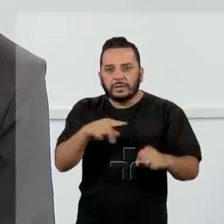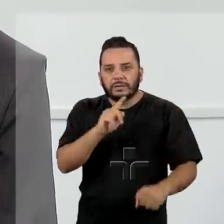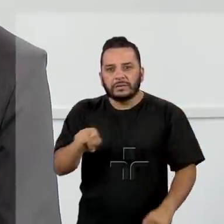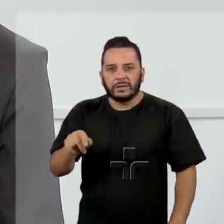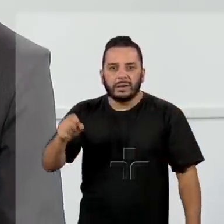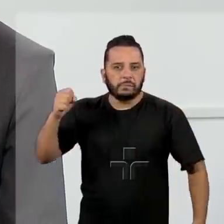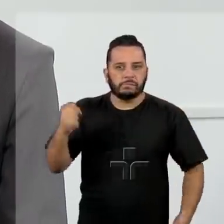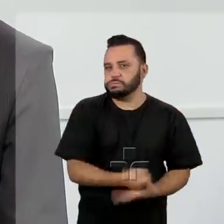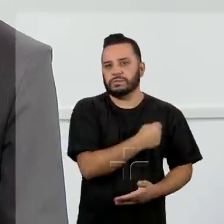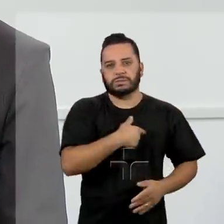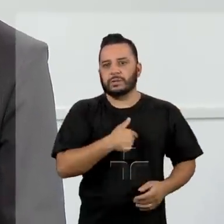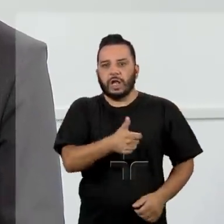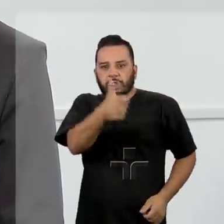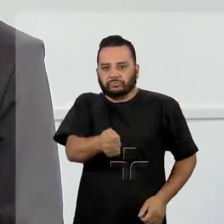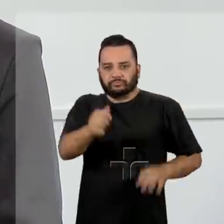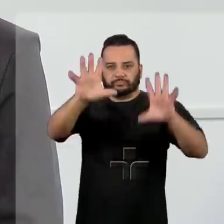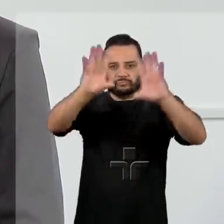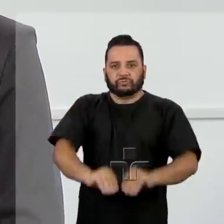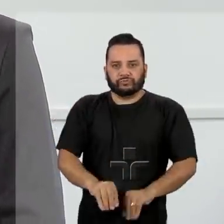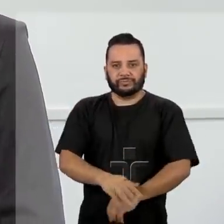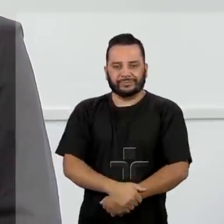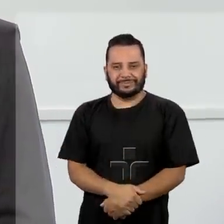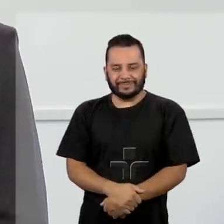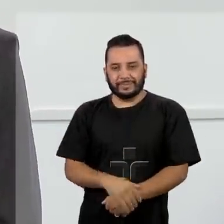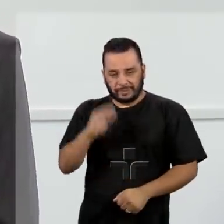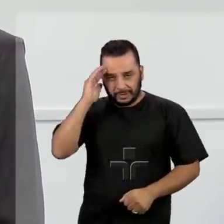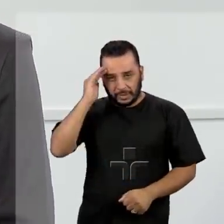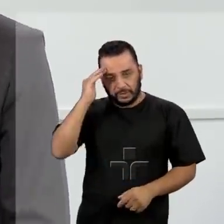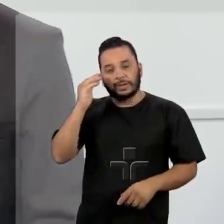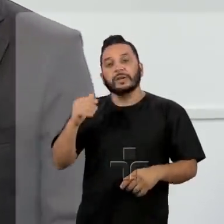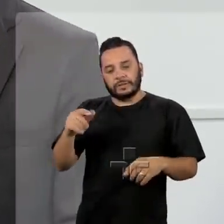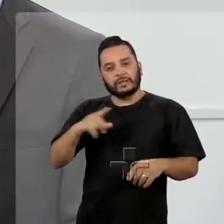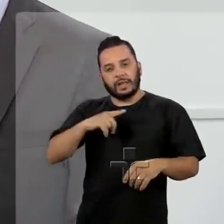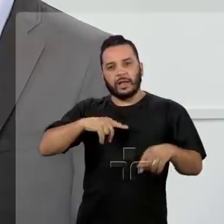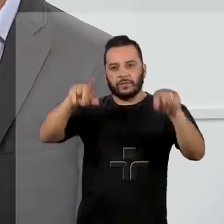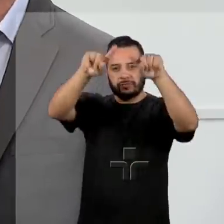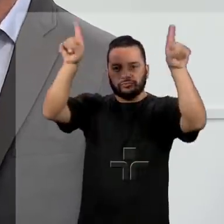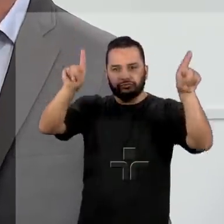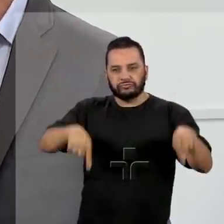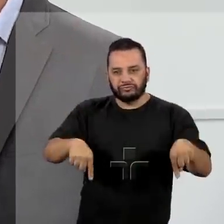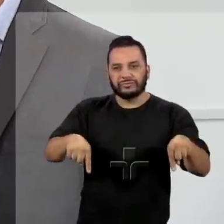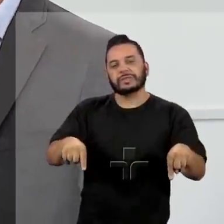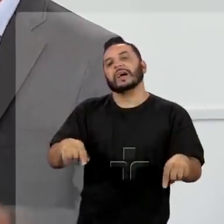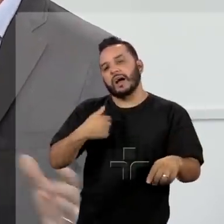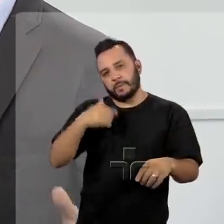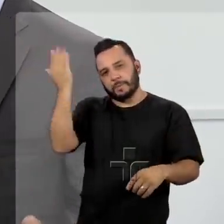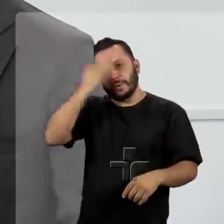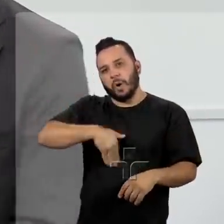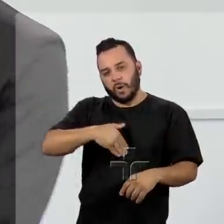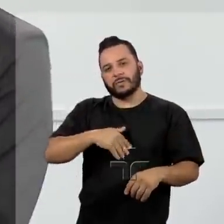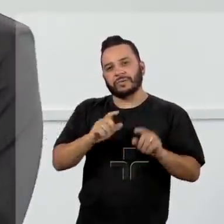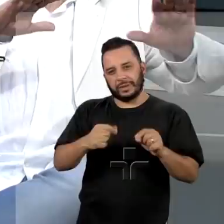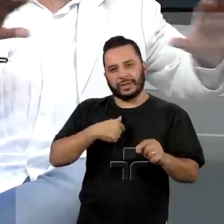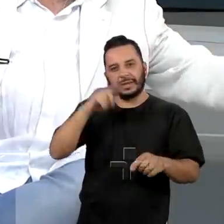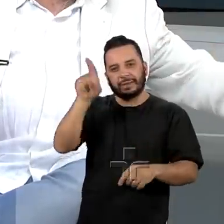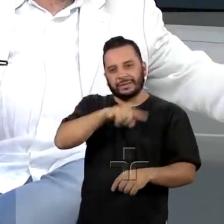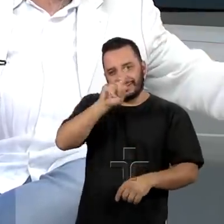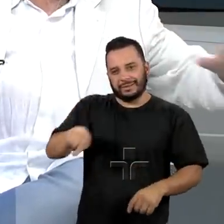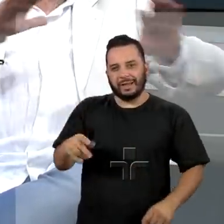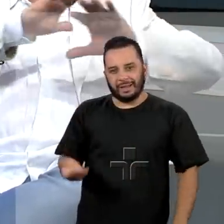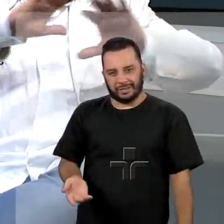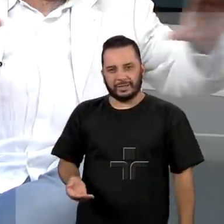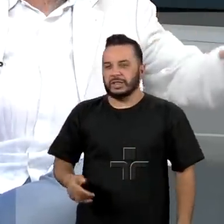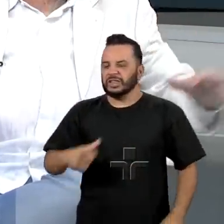aquela questão, o bandeirinha não marcou, né? Precisou de alguns minutos até a gente saber que o gol realmente não era mais gol. Tem que tirar o VAR